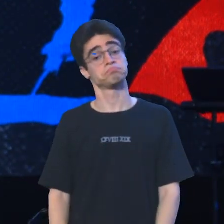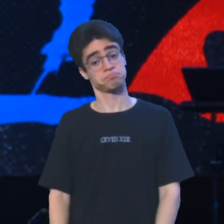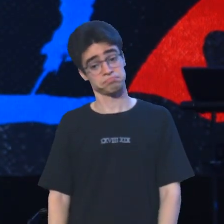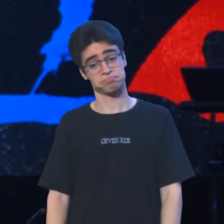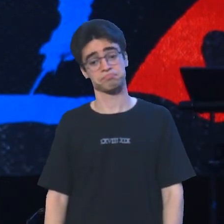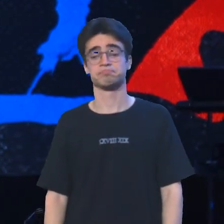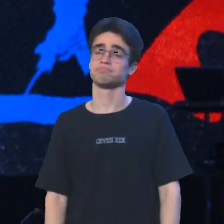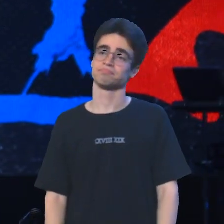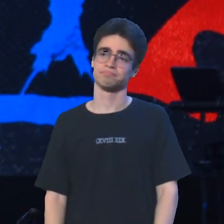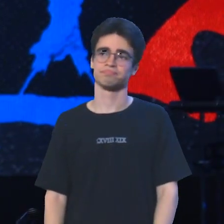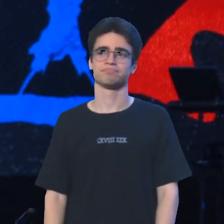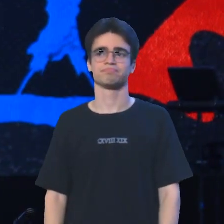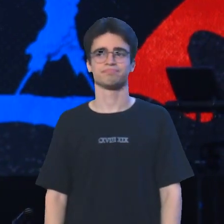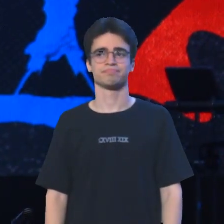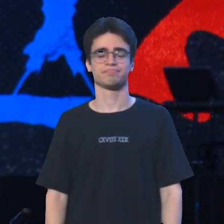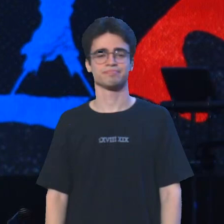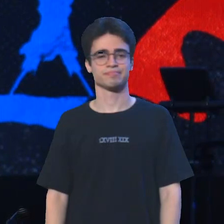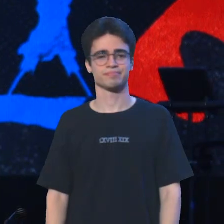Jesus.